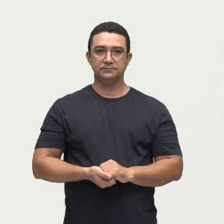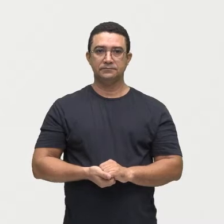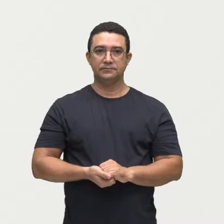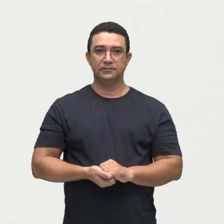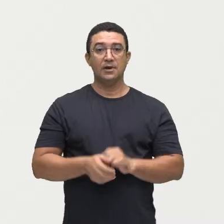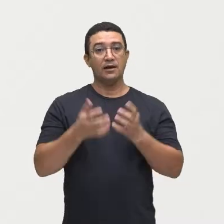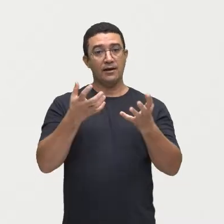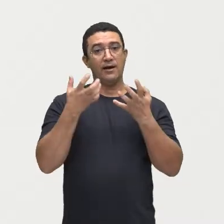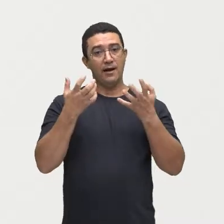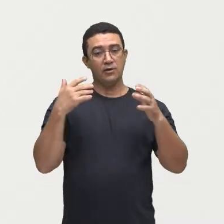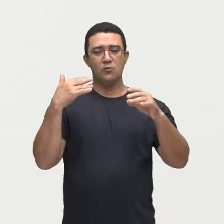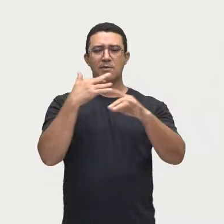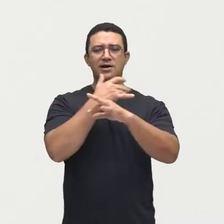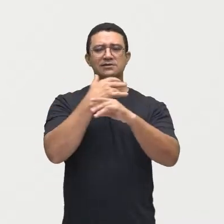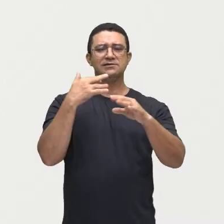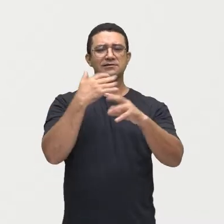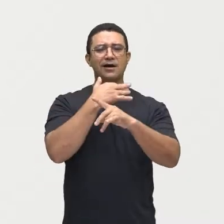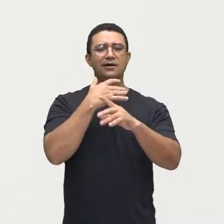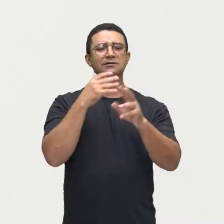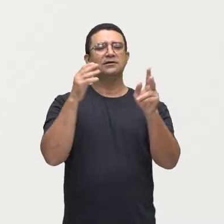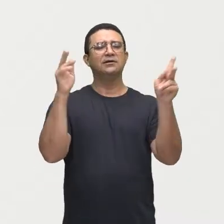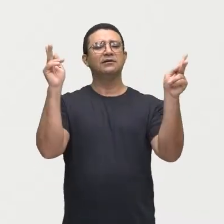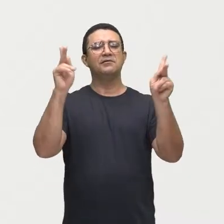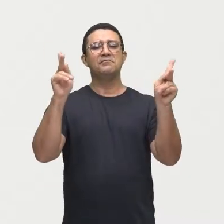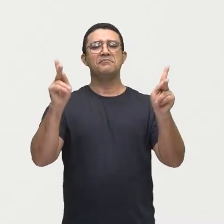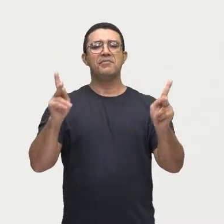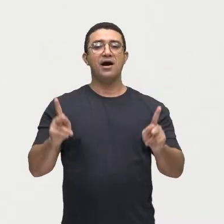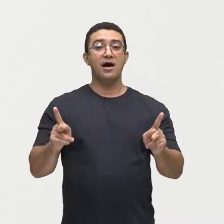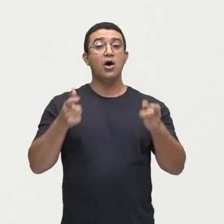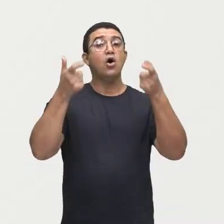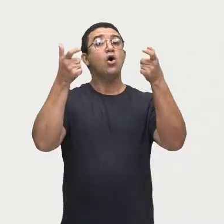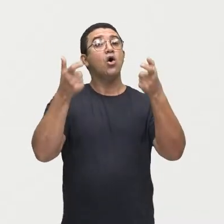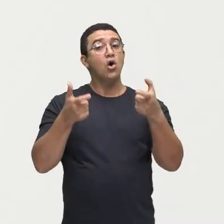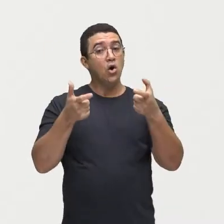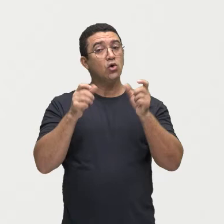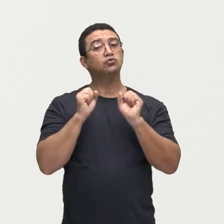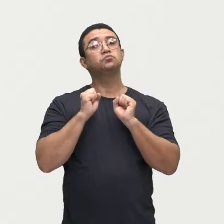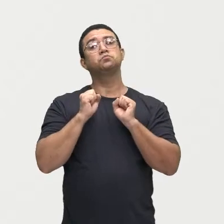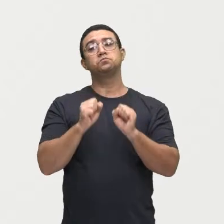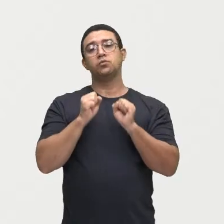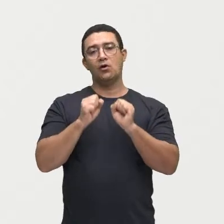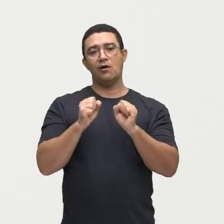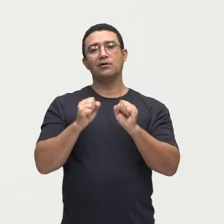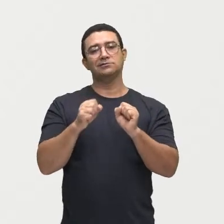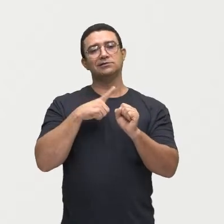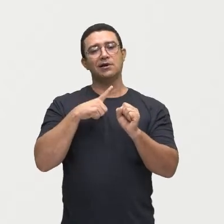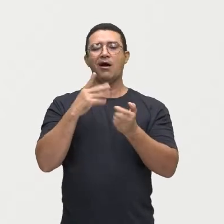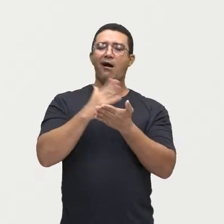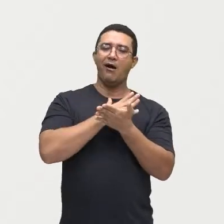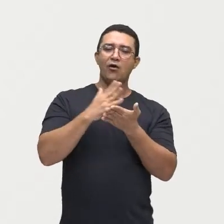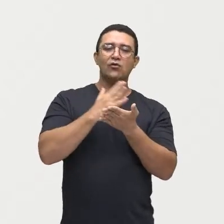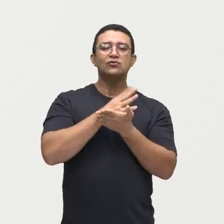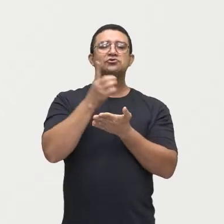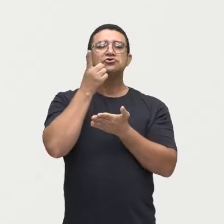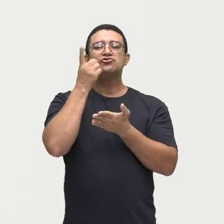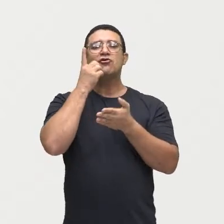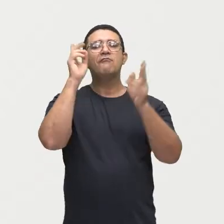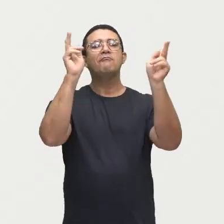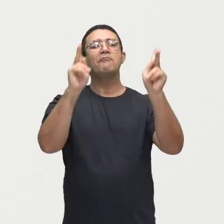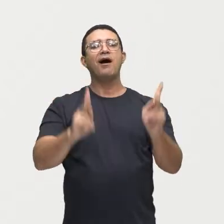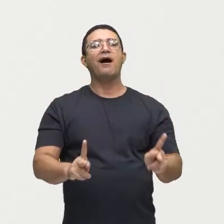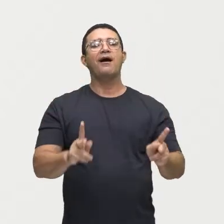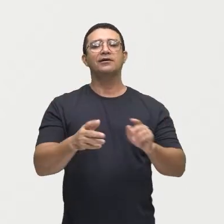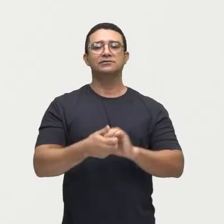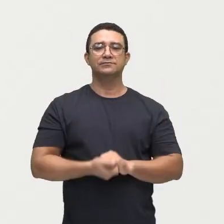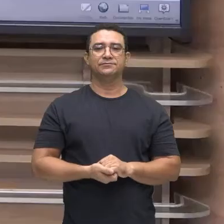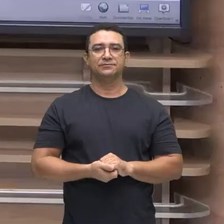Quero uma cidade tranquila, onde possa passar alguns dias em paz. Já que, onde?